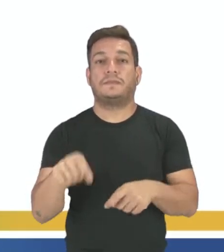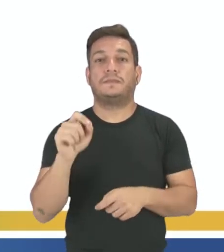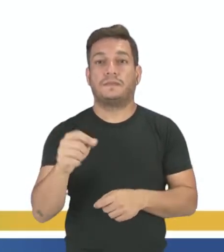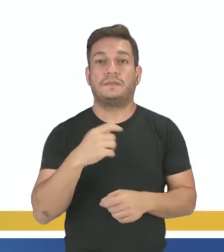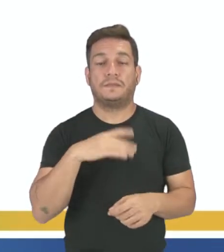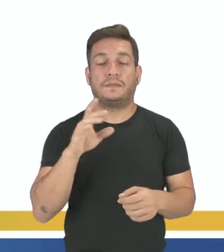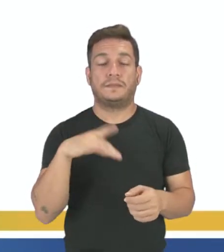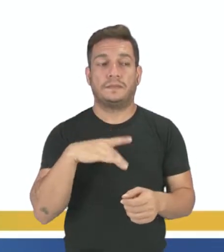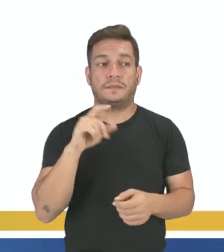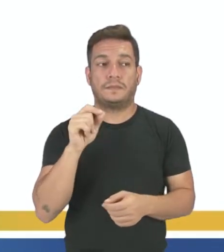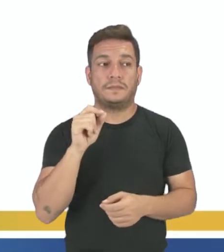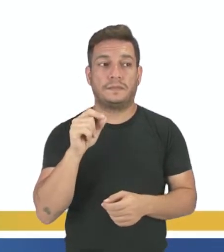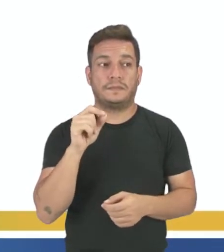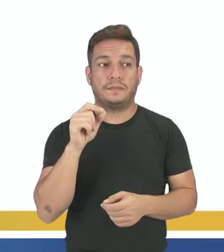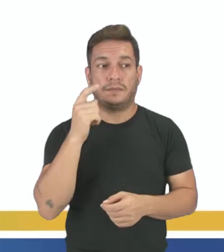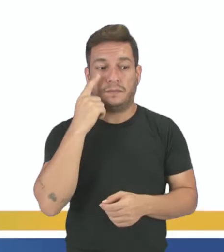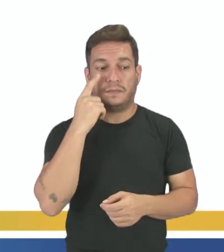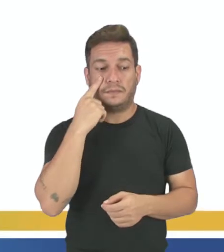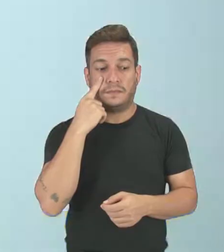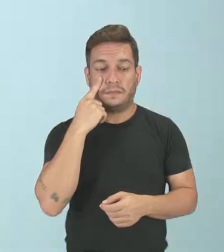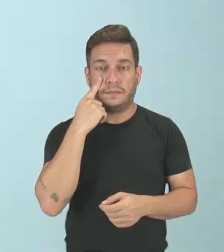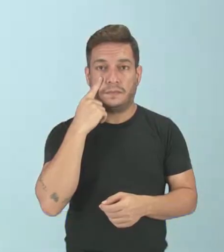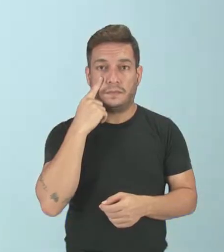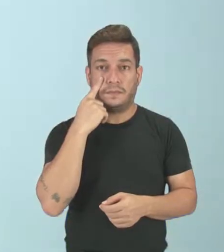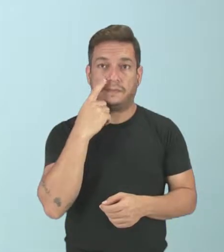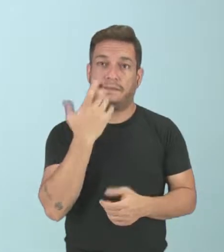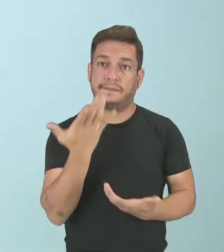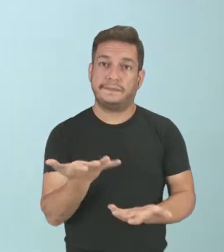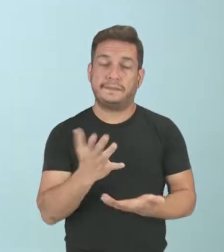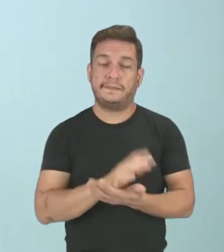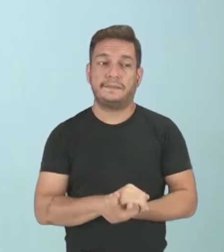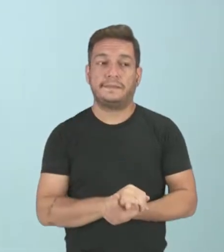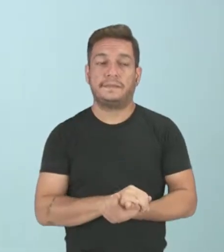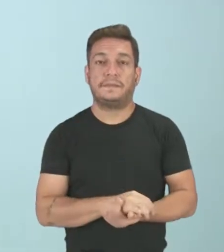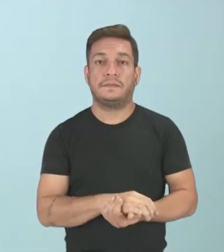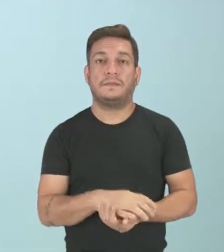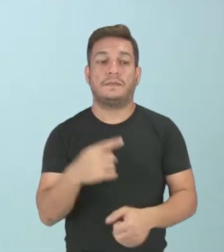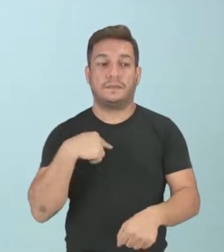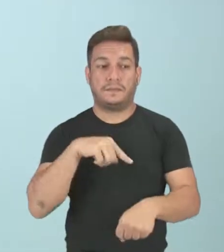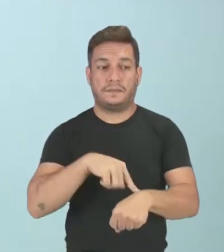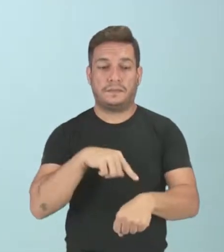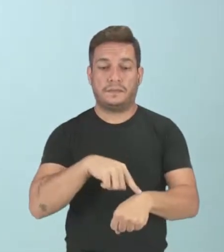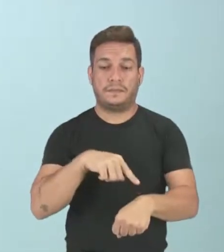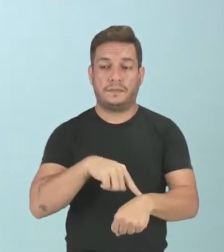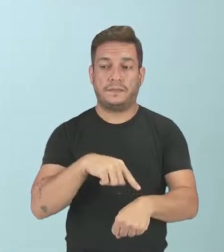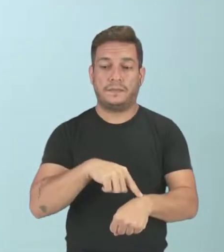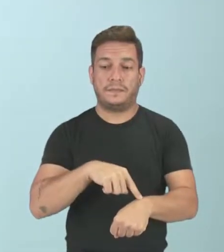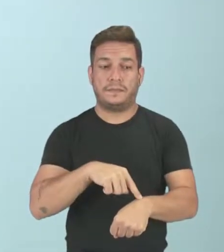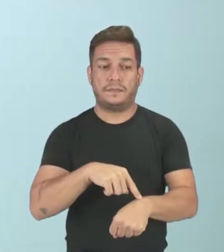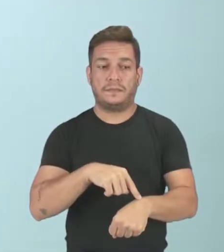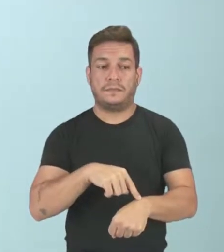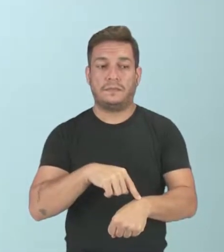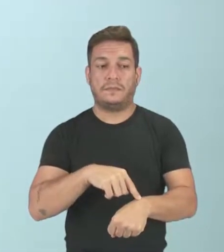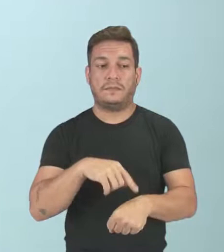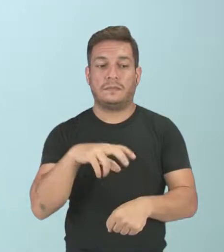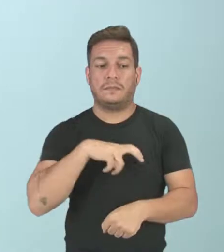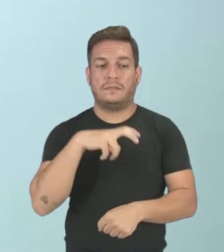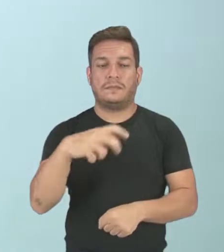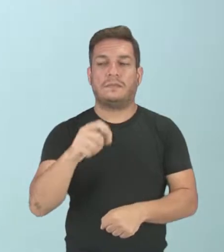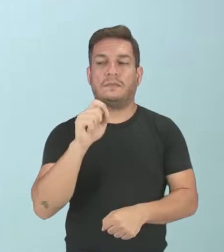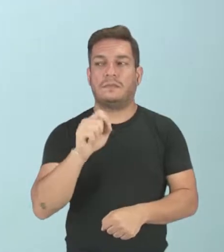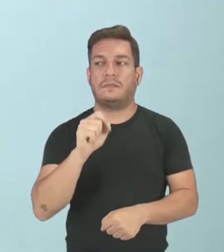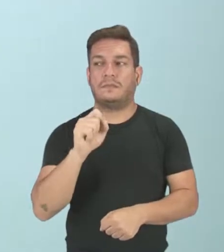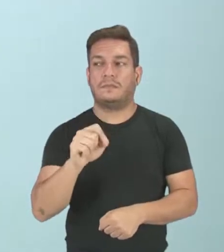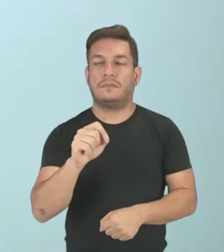fora adotado pelos lusitanos nas ilhas do Atlântico. Bom, nesse momento, Portugal eles